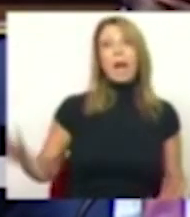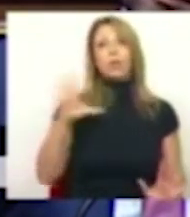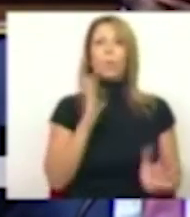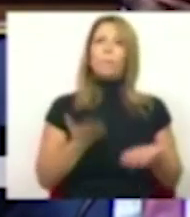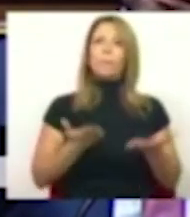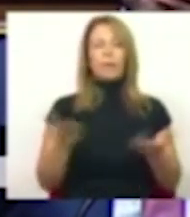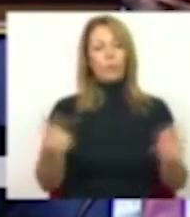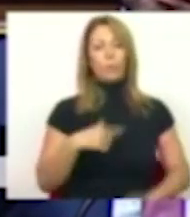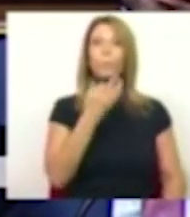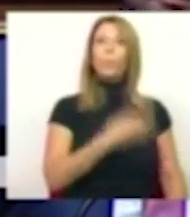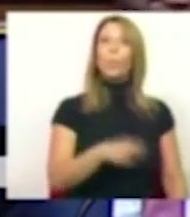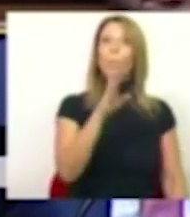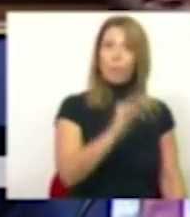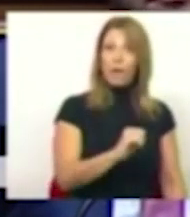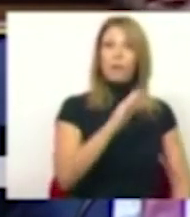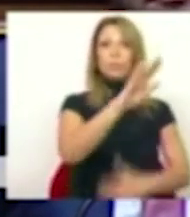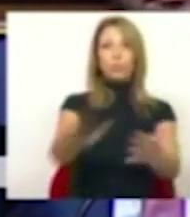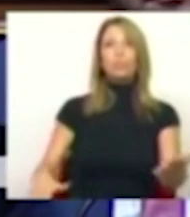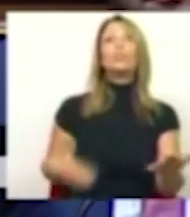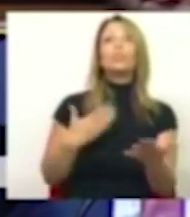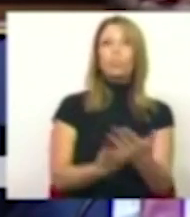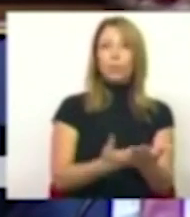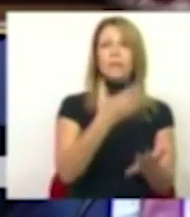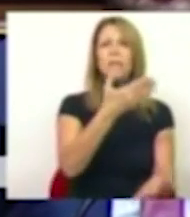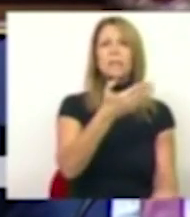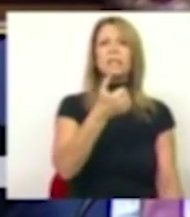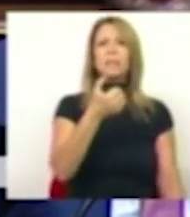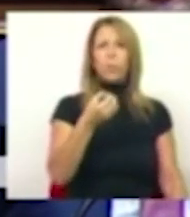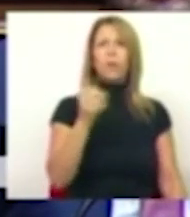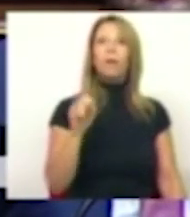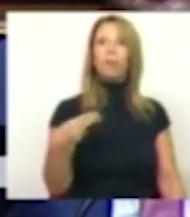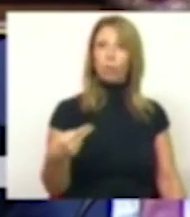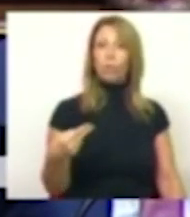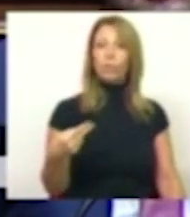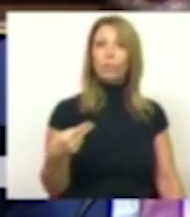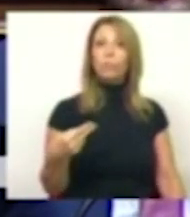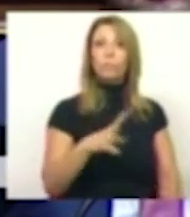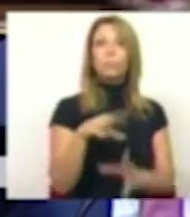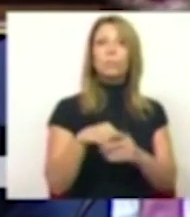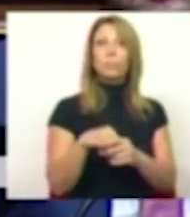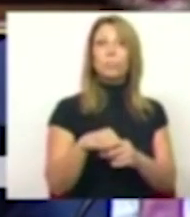ao Governo propõe 750 euros. 750 euros, que implica, como disse,